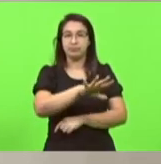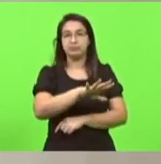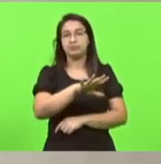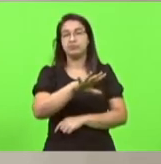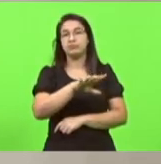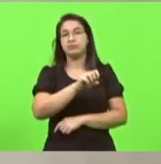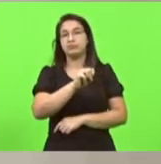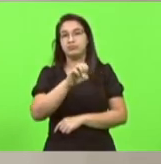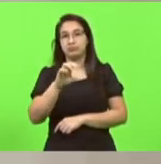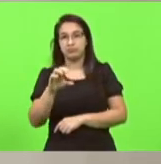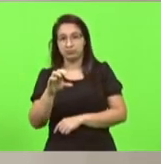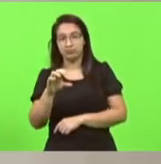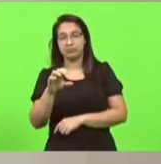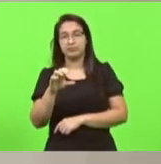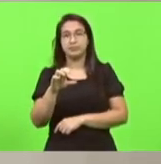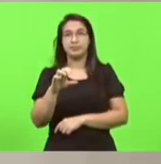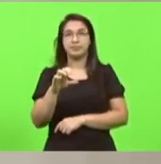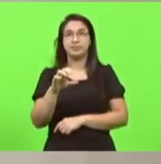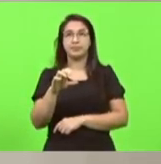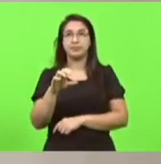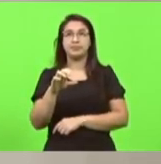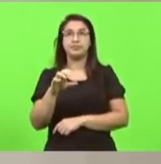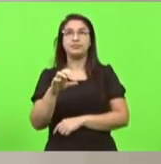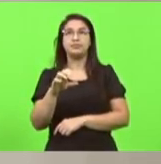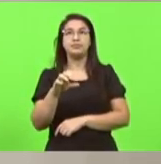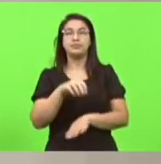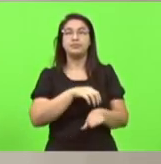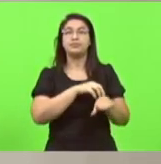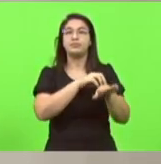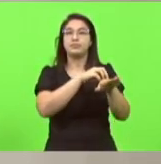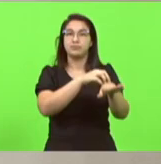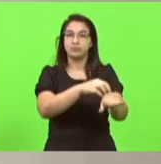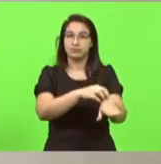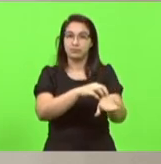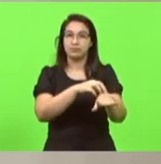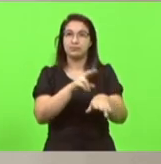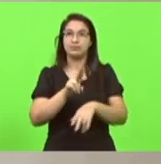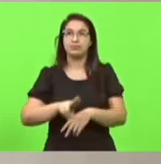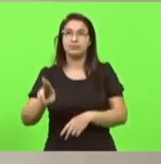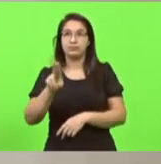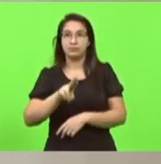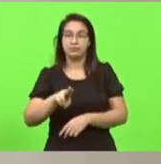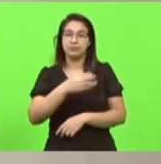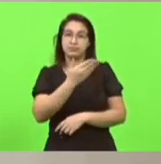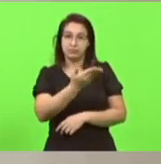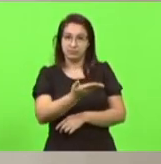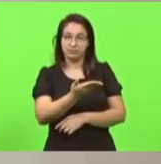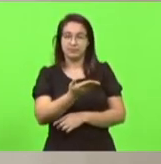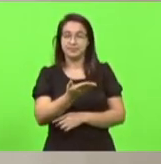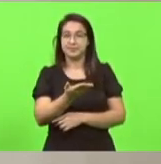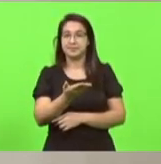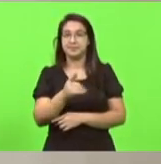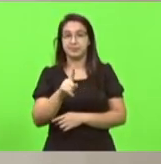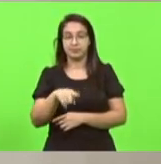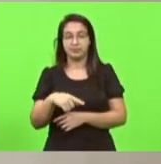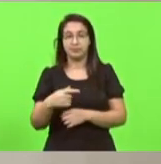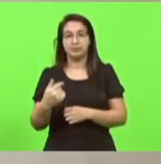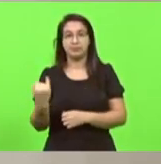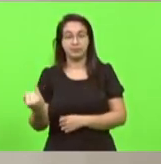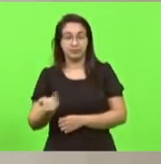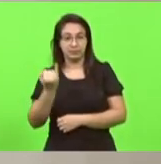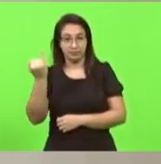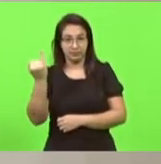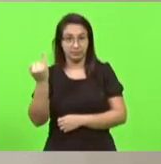catarinenses, em nome do transporte que transita naquele trecho e que é de fundamental importância a